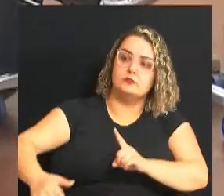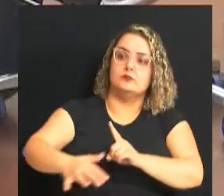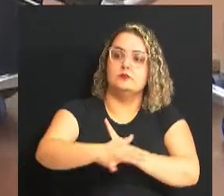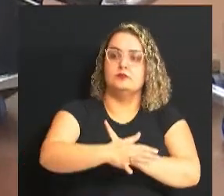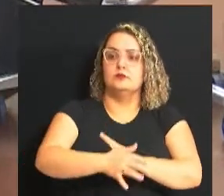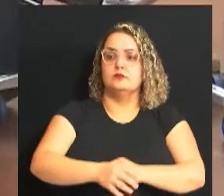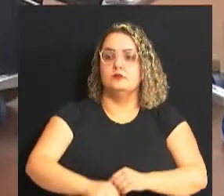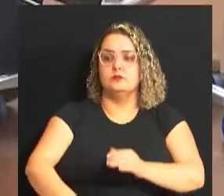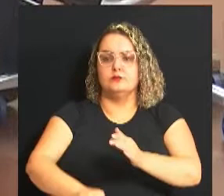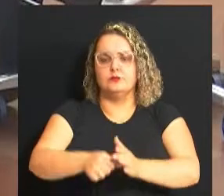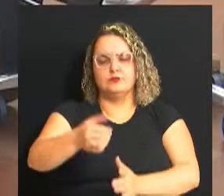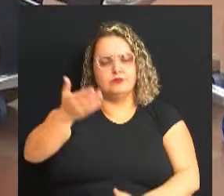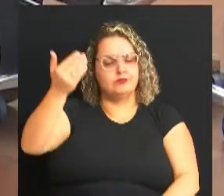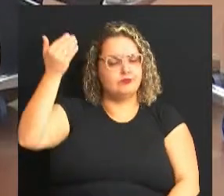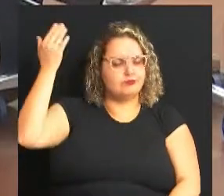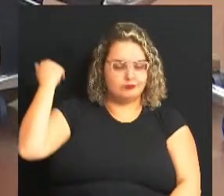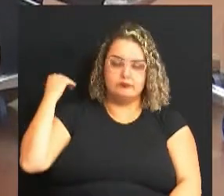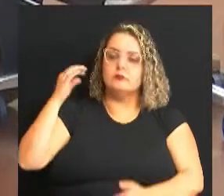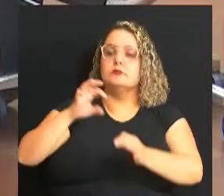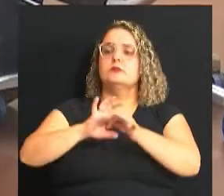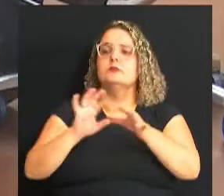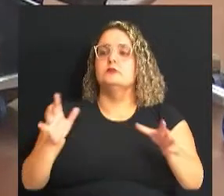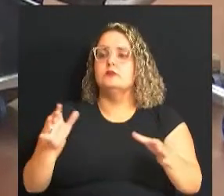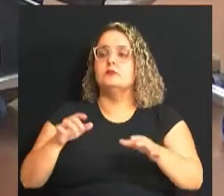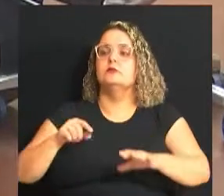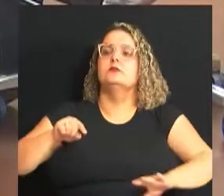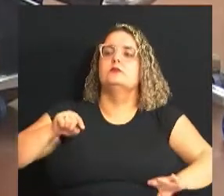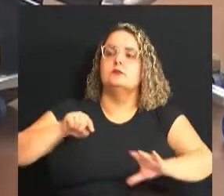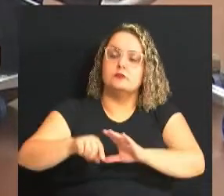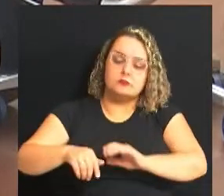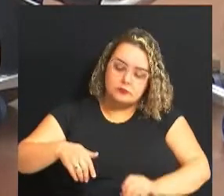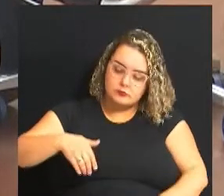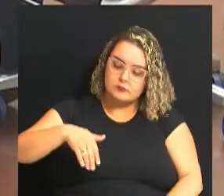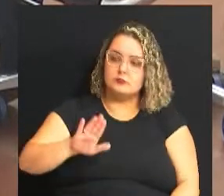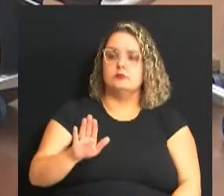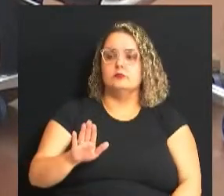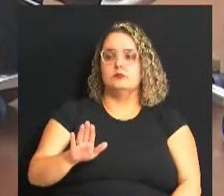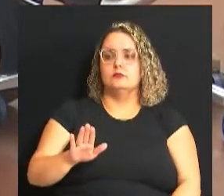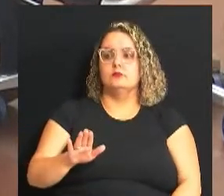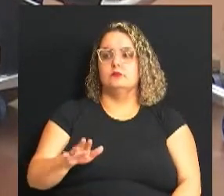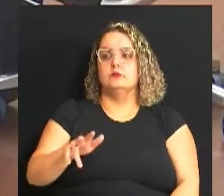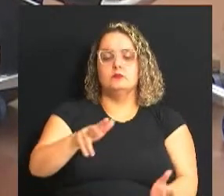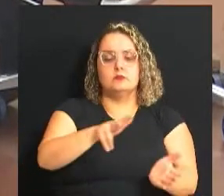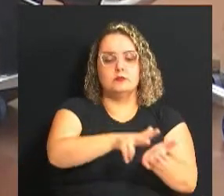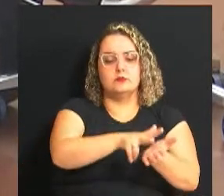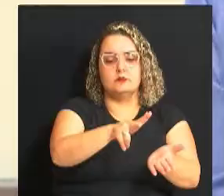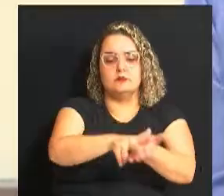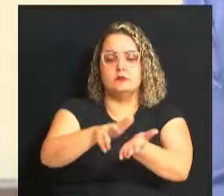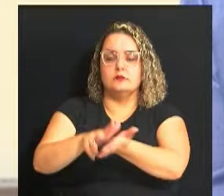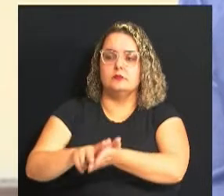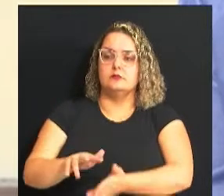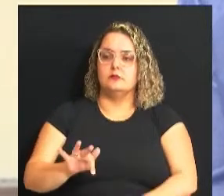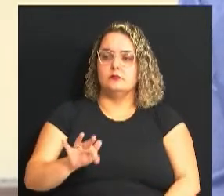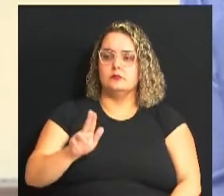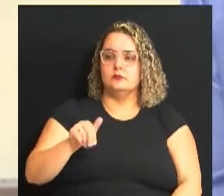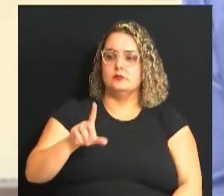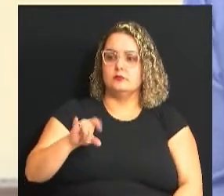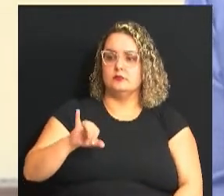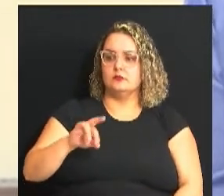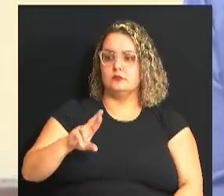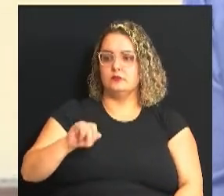que permitirá nós avançarmos ainda mais na regularização fundiária. Esse